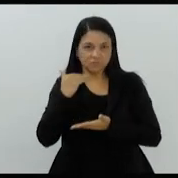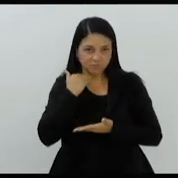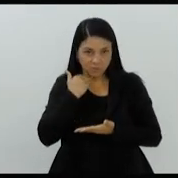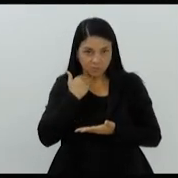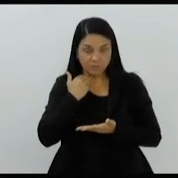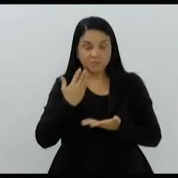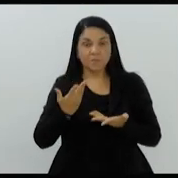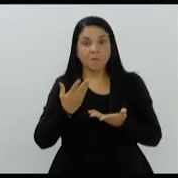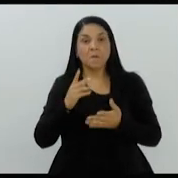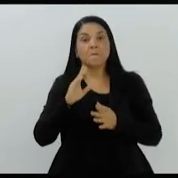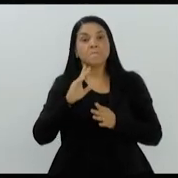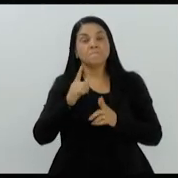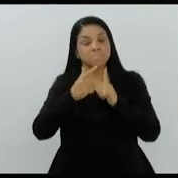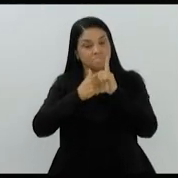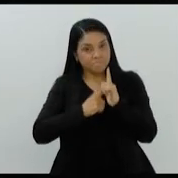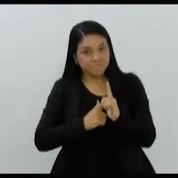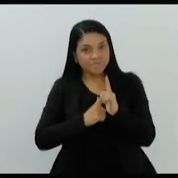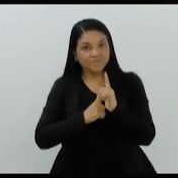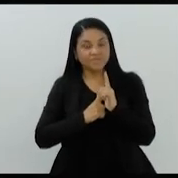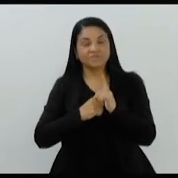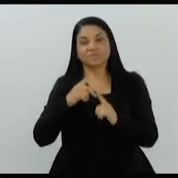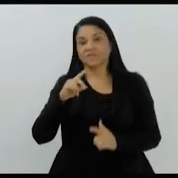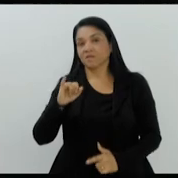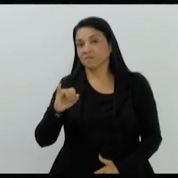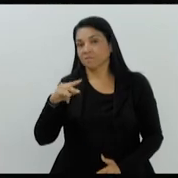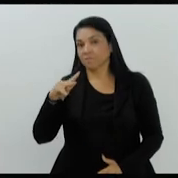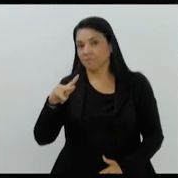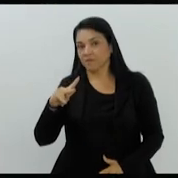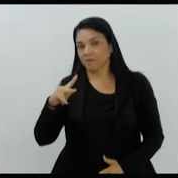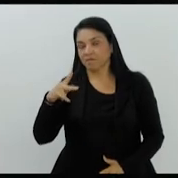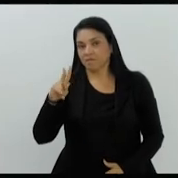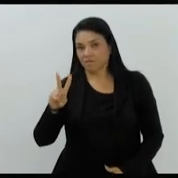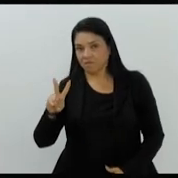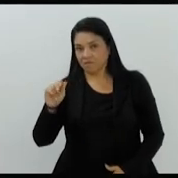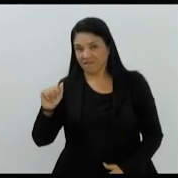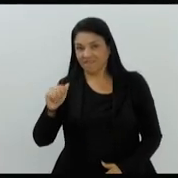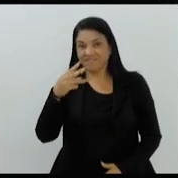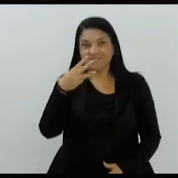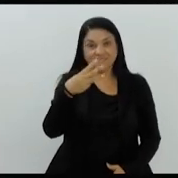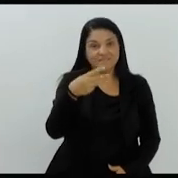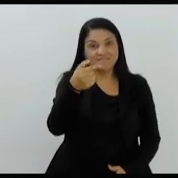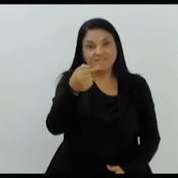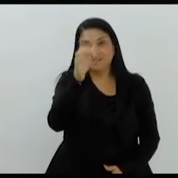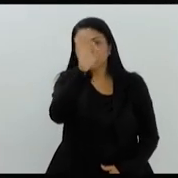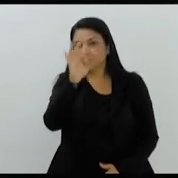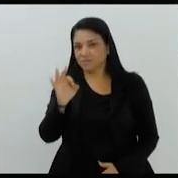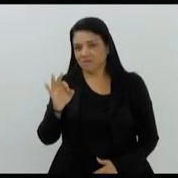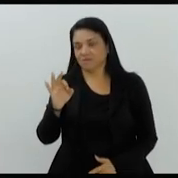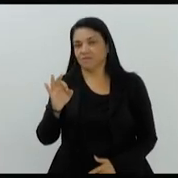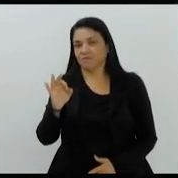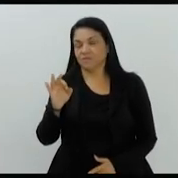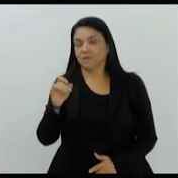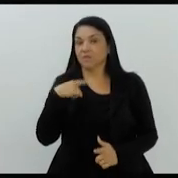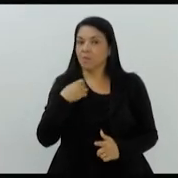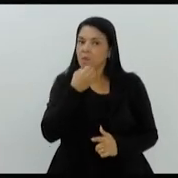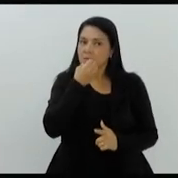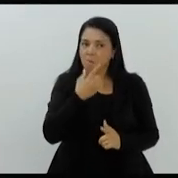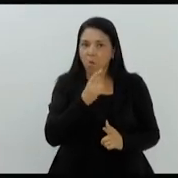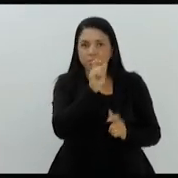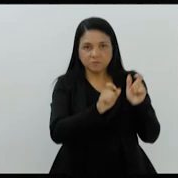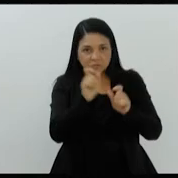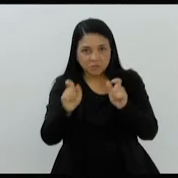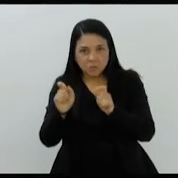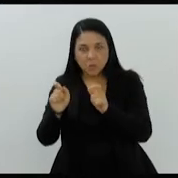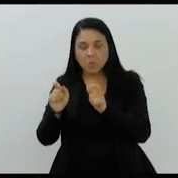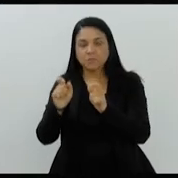IPVA está na ordem de 37%. É bom para os devedores e é bom